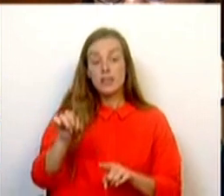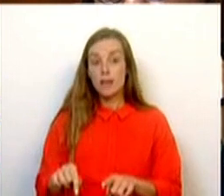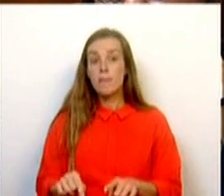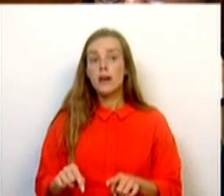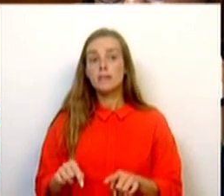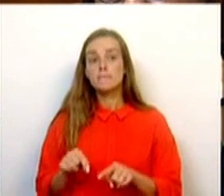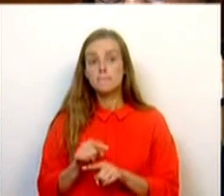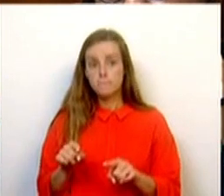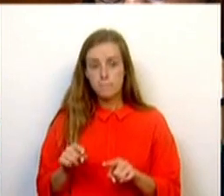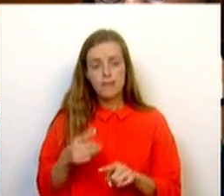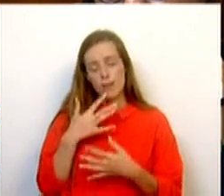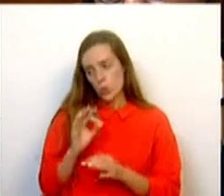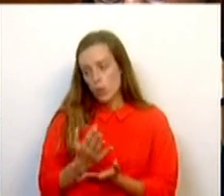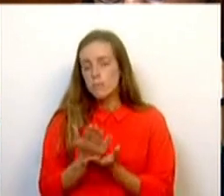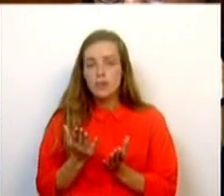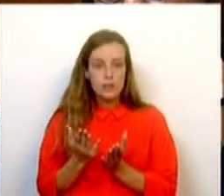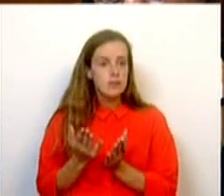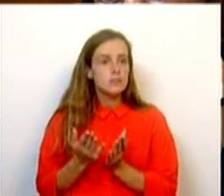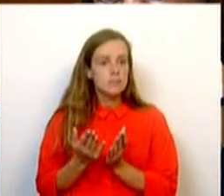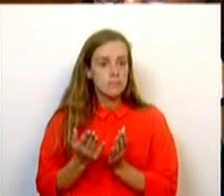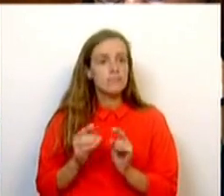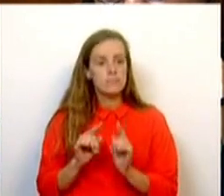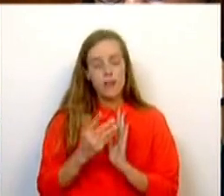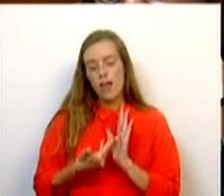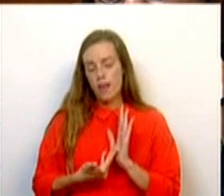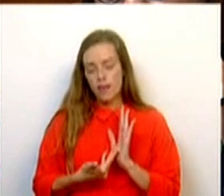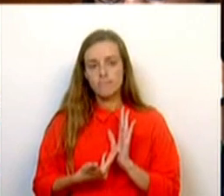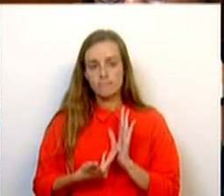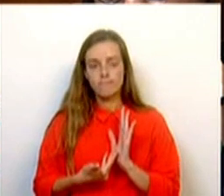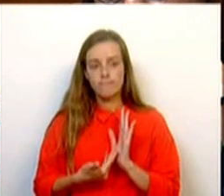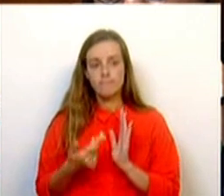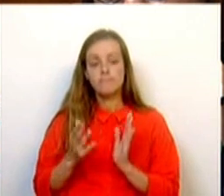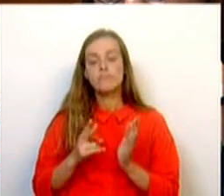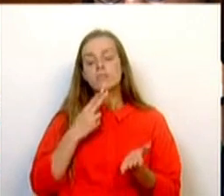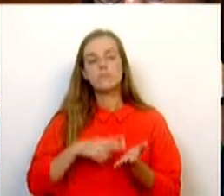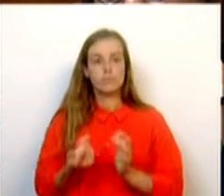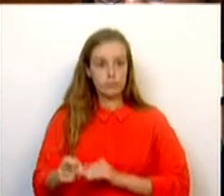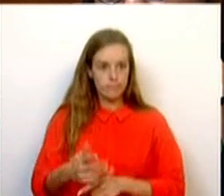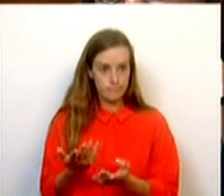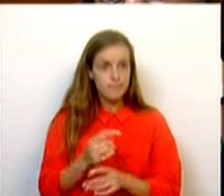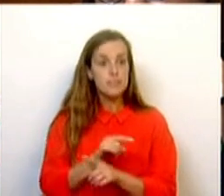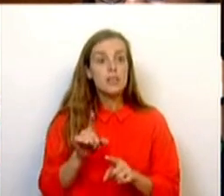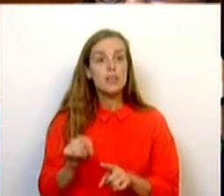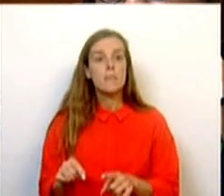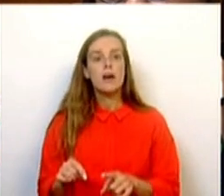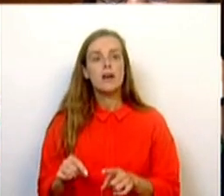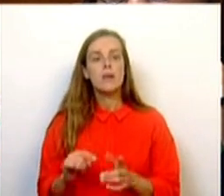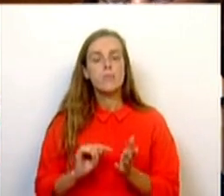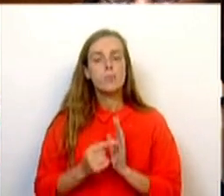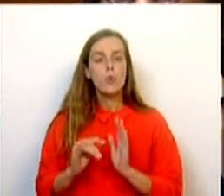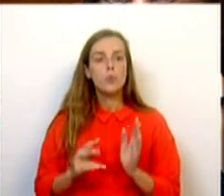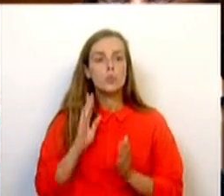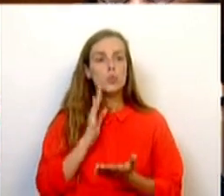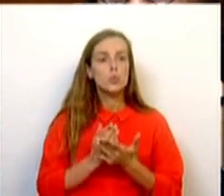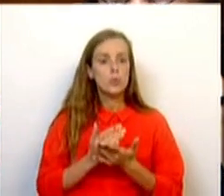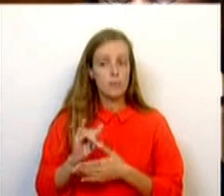Crime está naturalmente contemplada esta realidade. Relativamente ao último ponto levantado pela Iniciativa